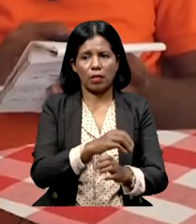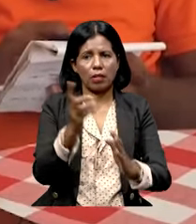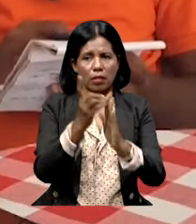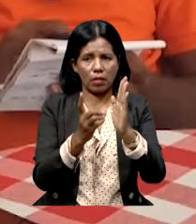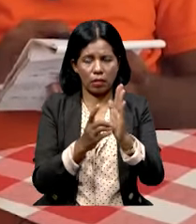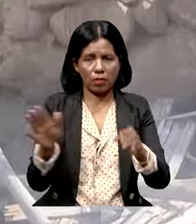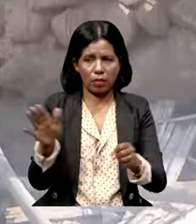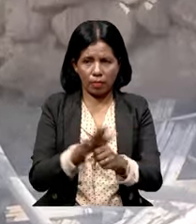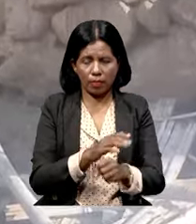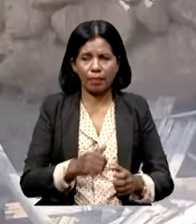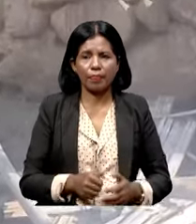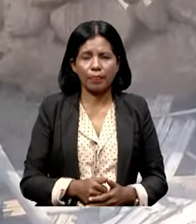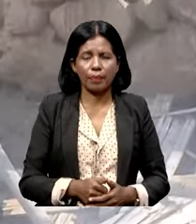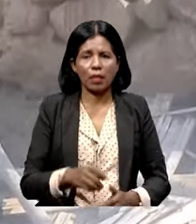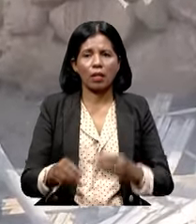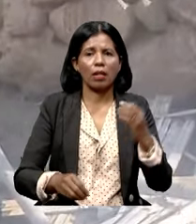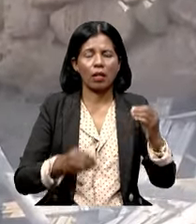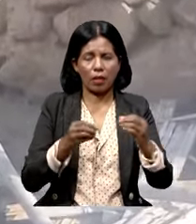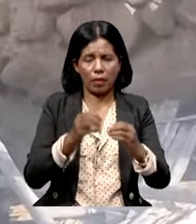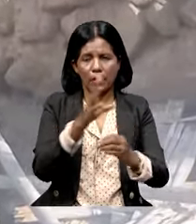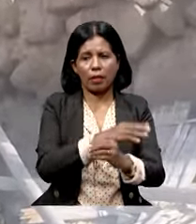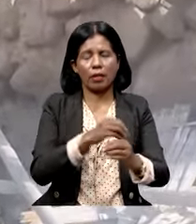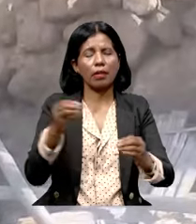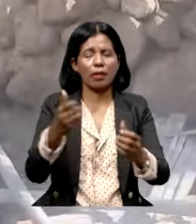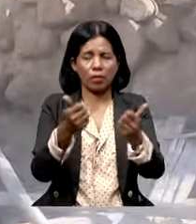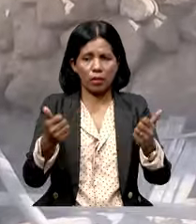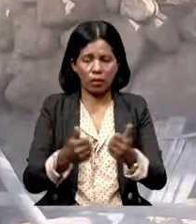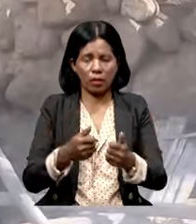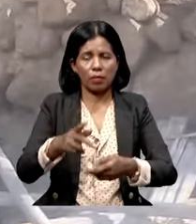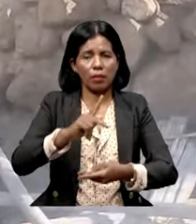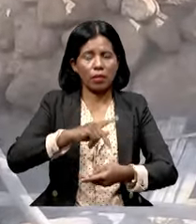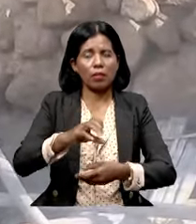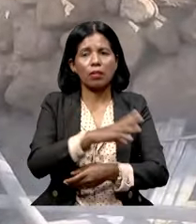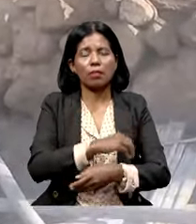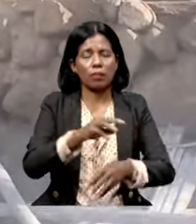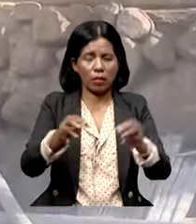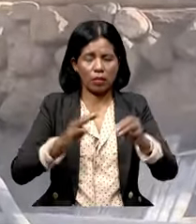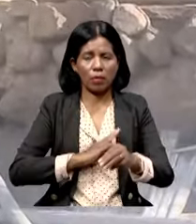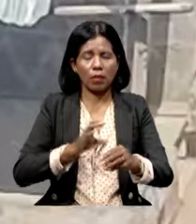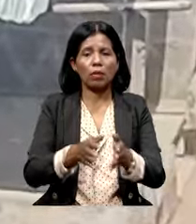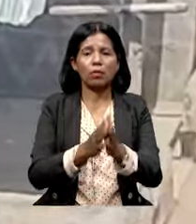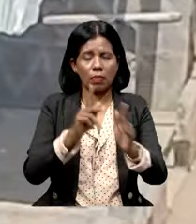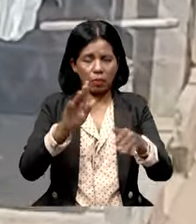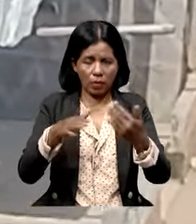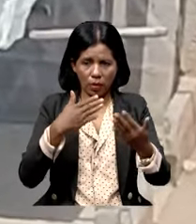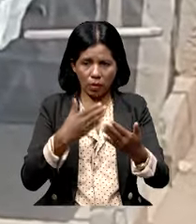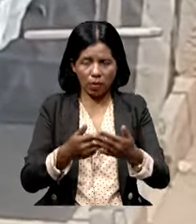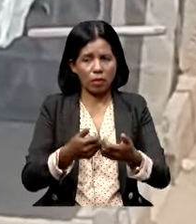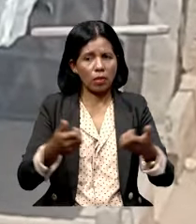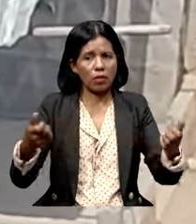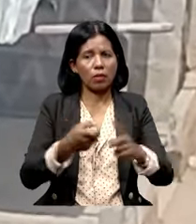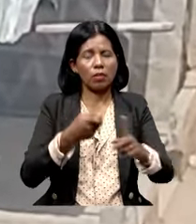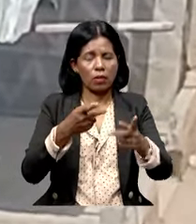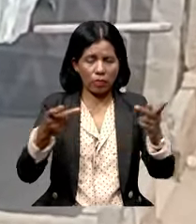completos. Relaciona o acontecimento na Autoridade de Proteção Civil Município Baucau, o suba comunidade sira atua doca angu si